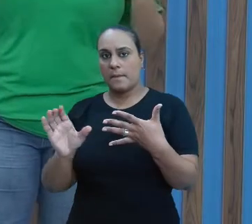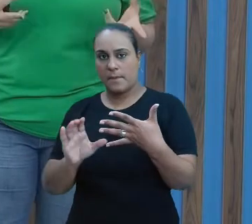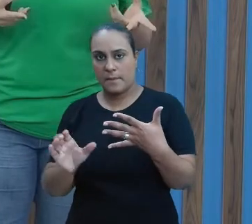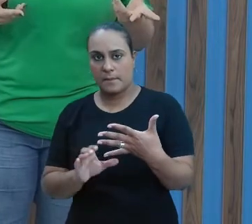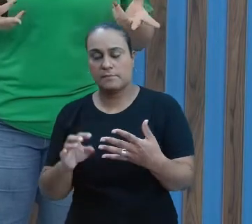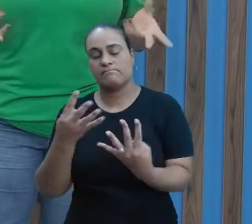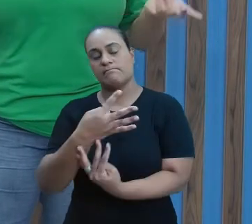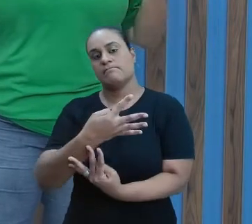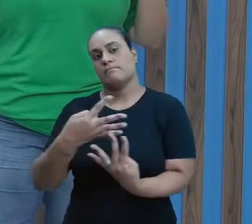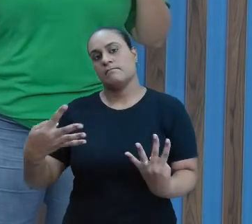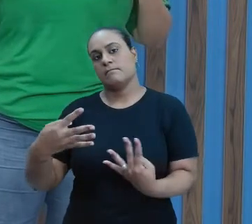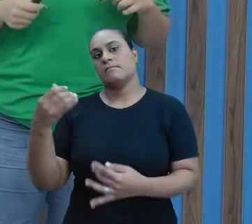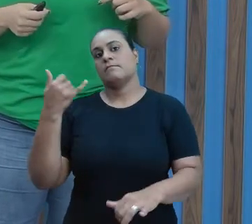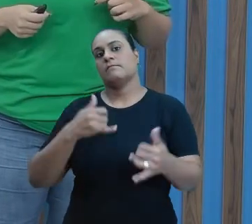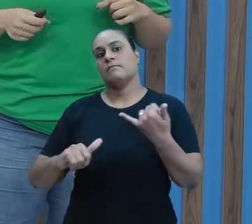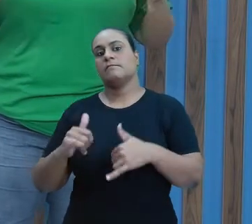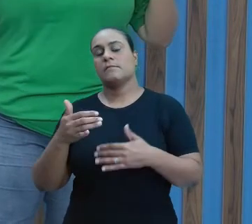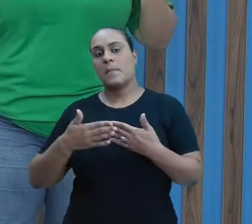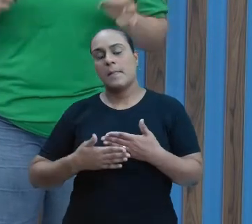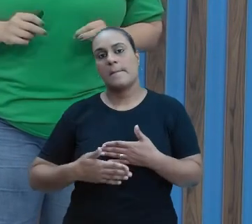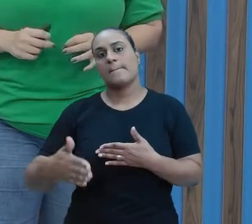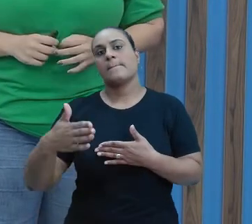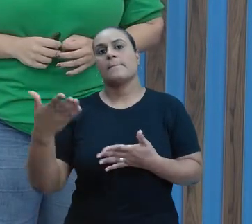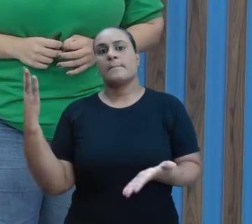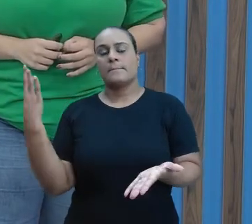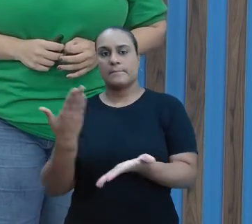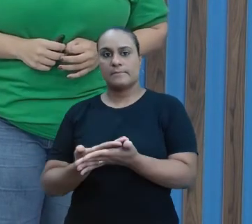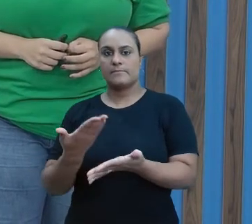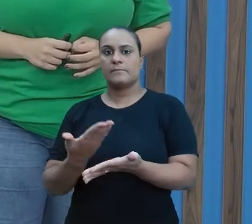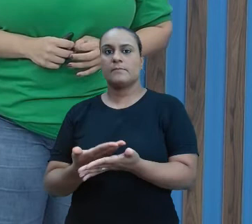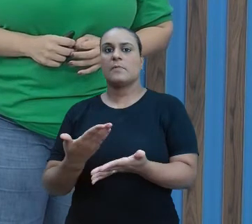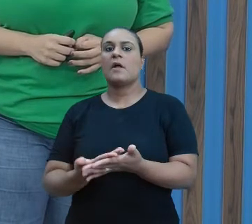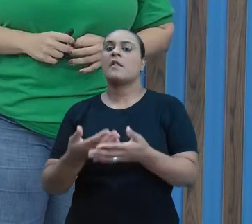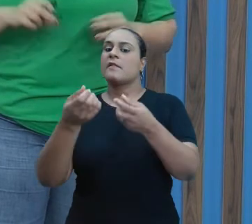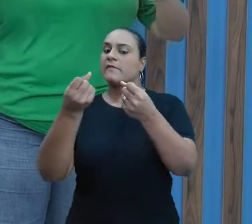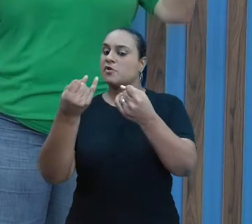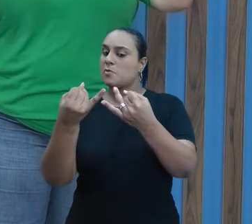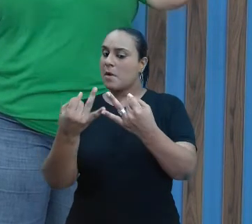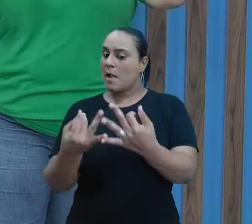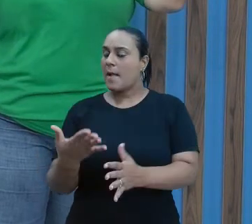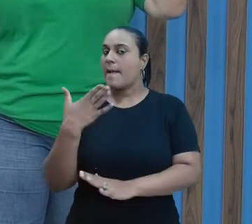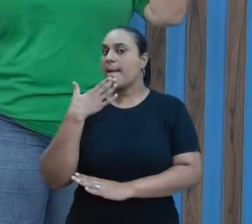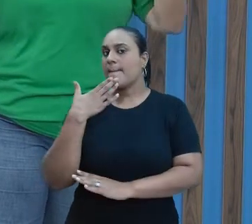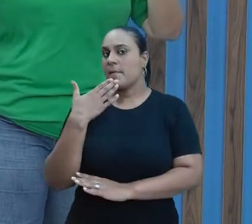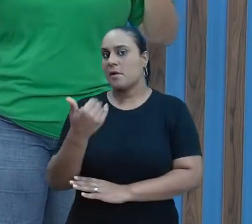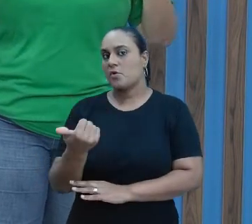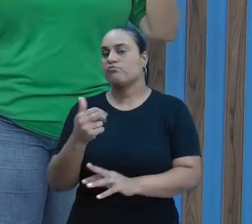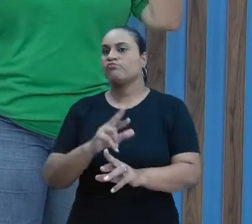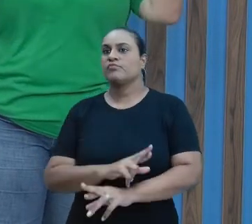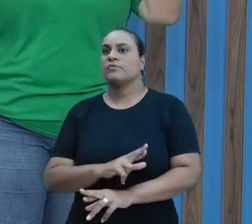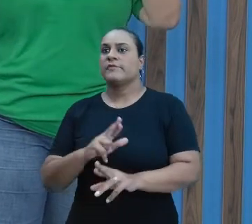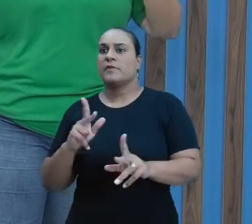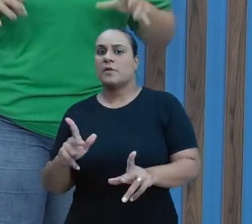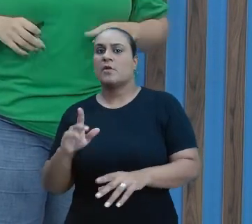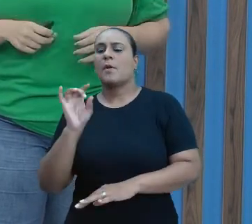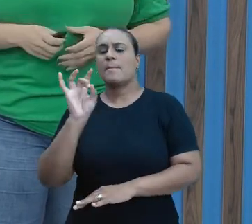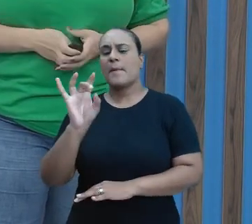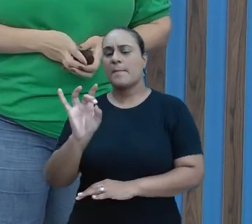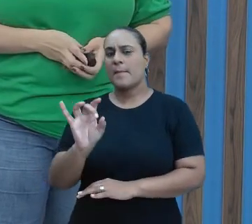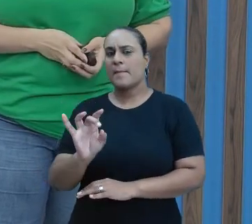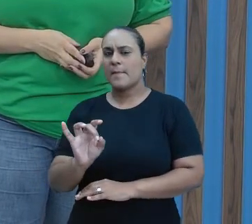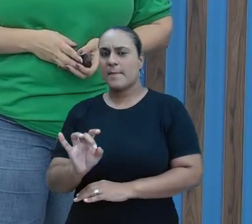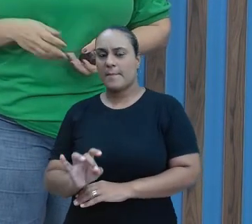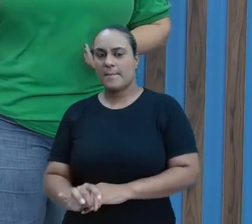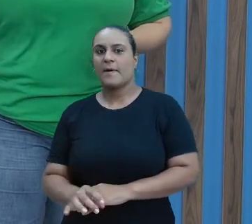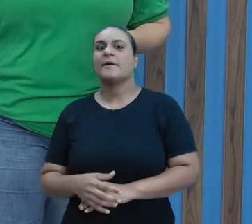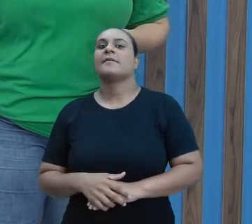Na próxima aula, a gente volta aqui falando da tabela periódica melhor, suas diferenças, né, em cada partezinha delas,